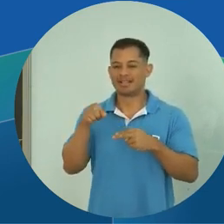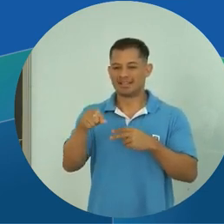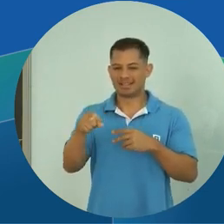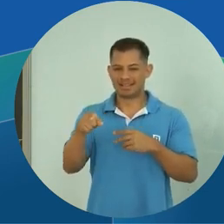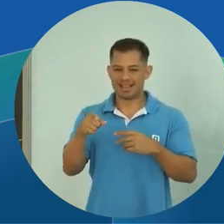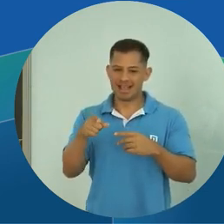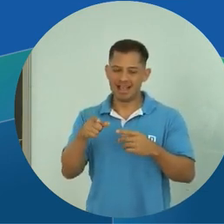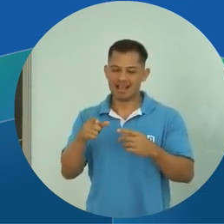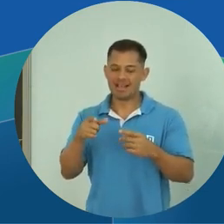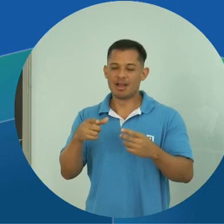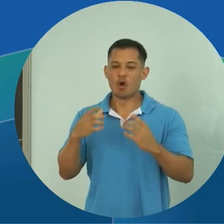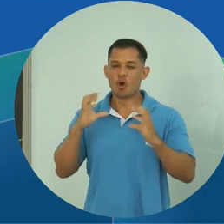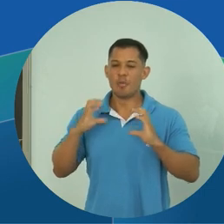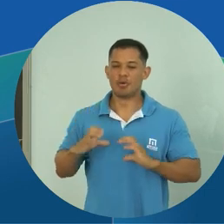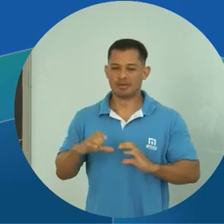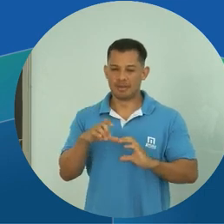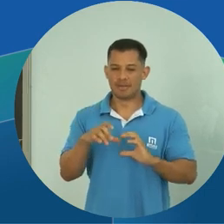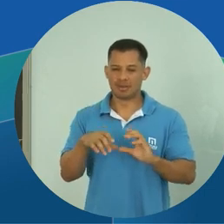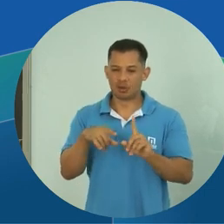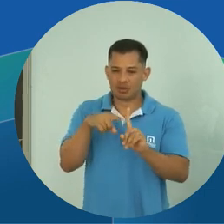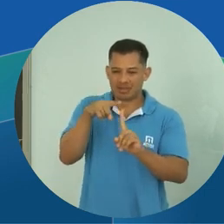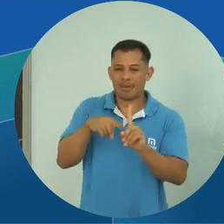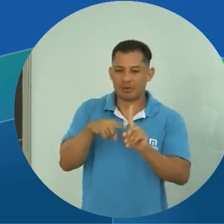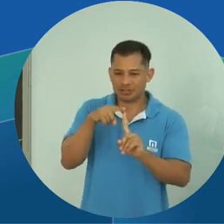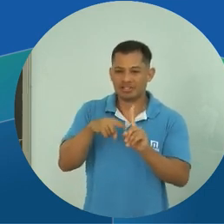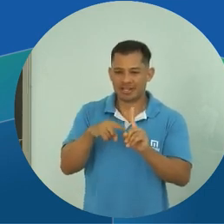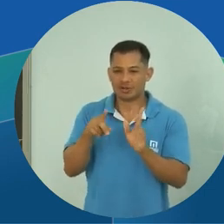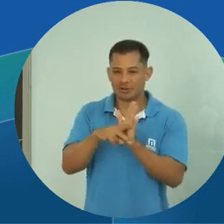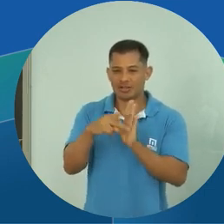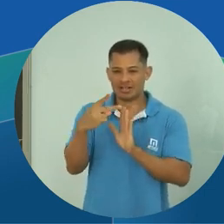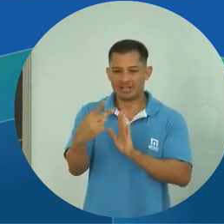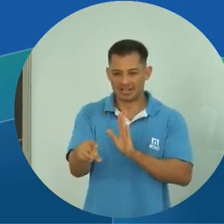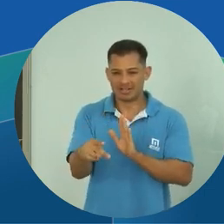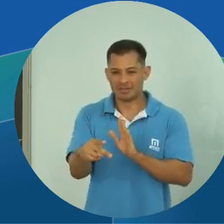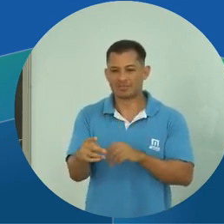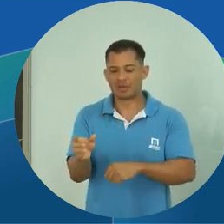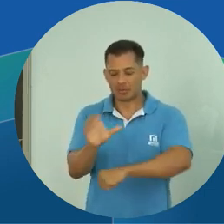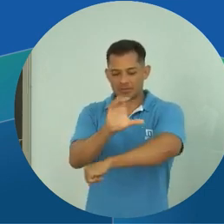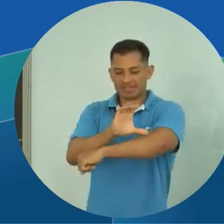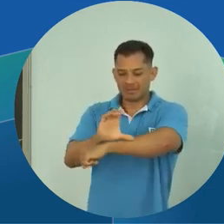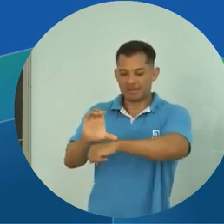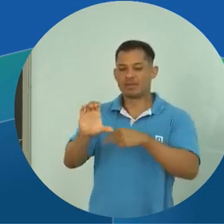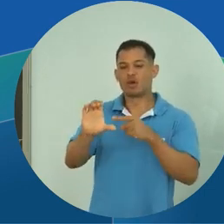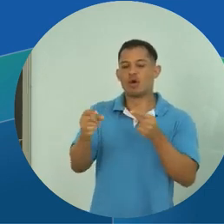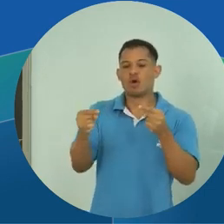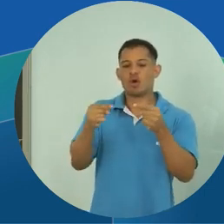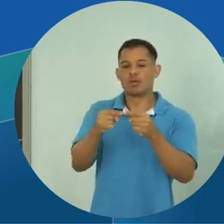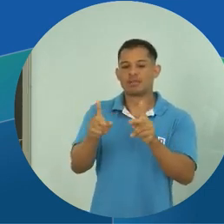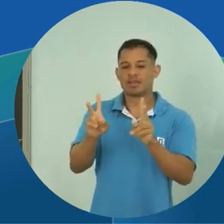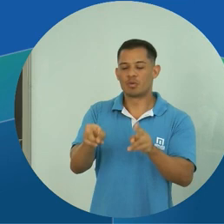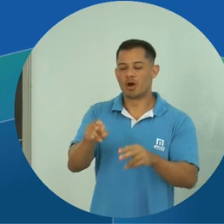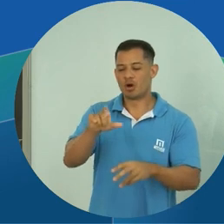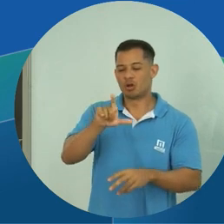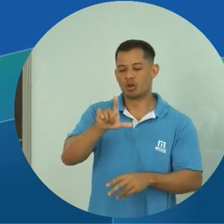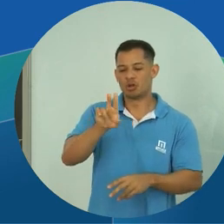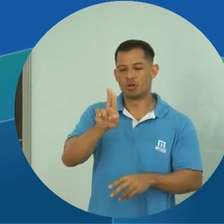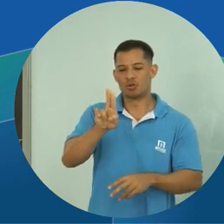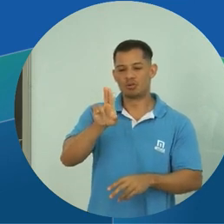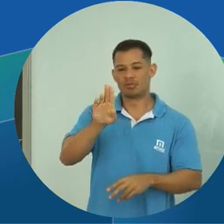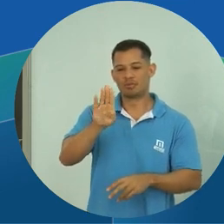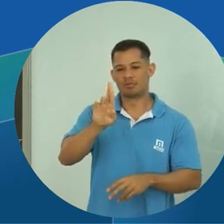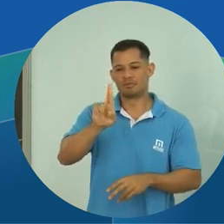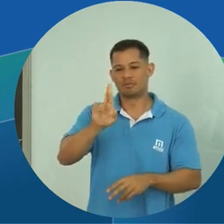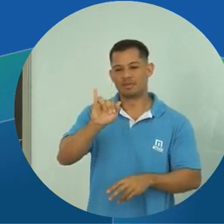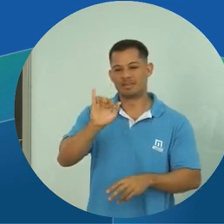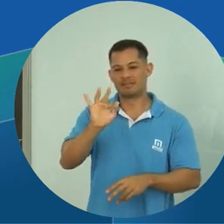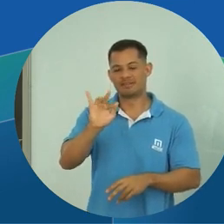é imprescindível para isso aqui. O cimento ele funciona como lubrificante de uma linha de bombeamento. Então, a gente também levamos